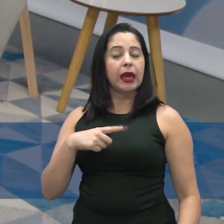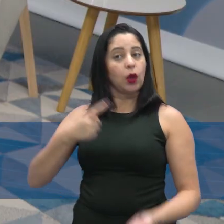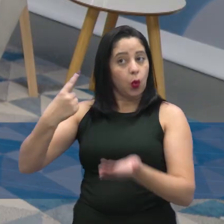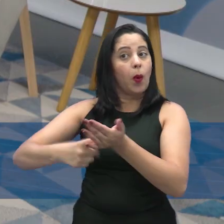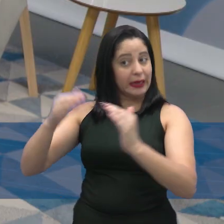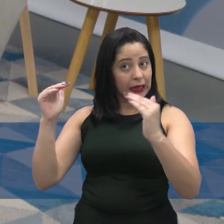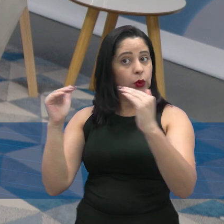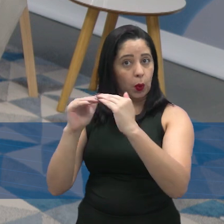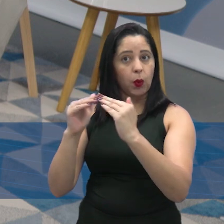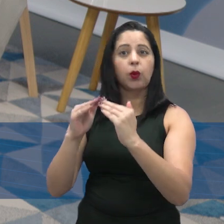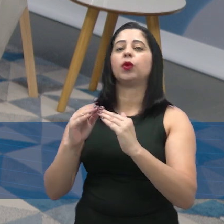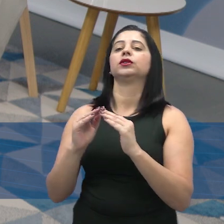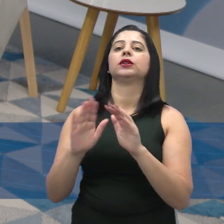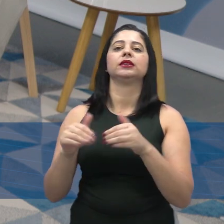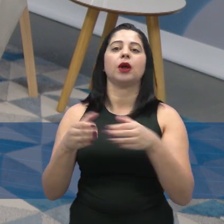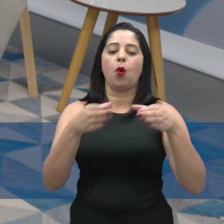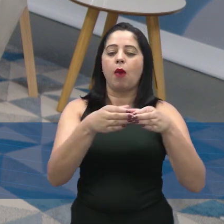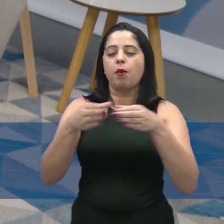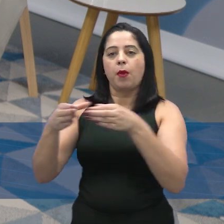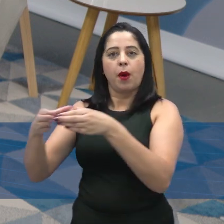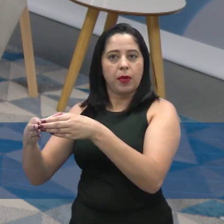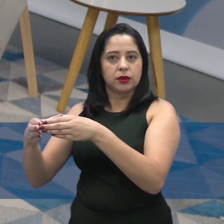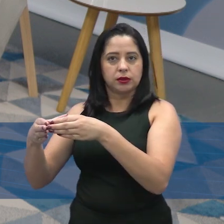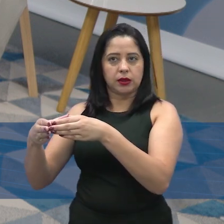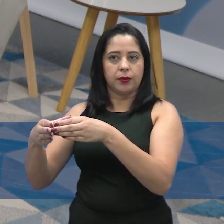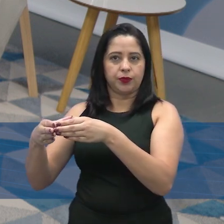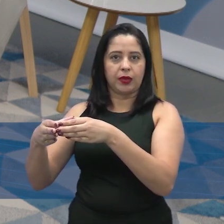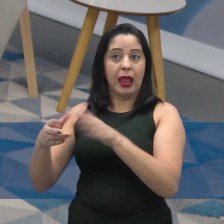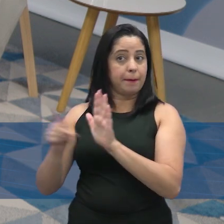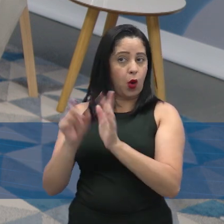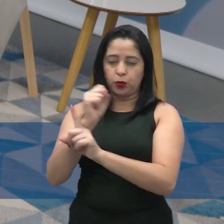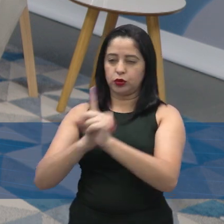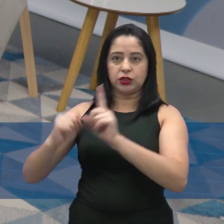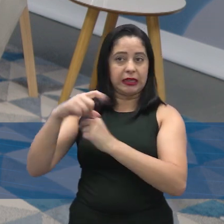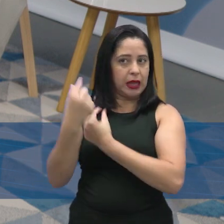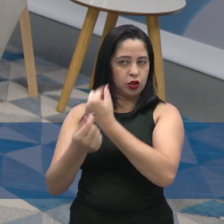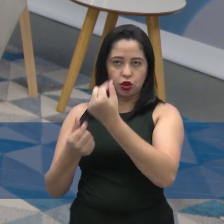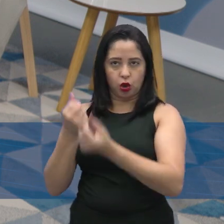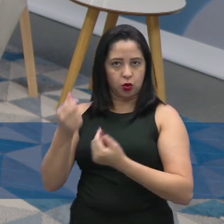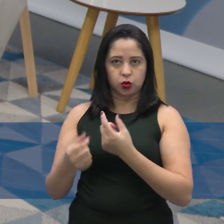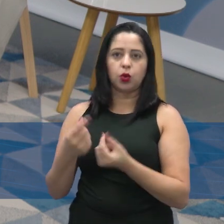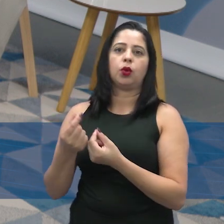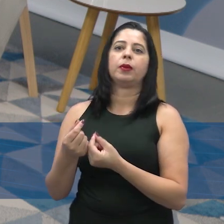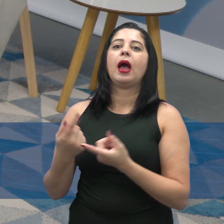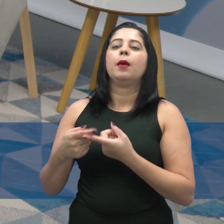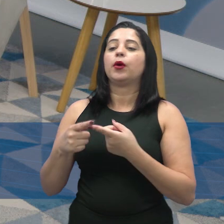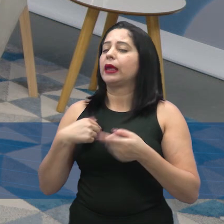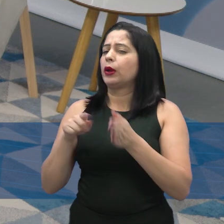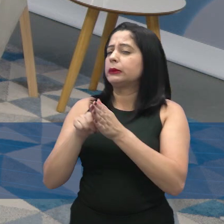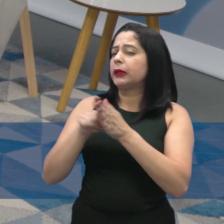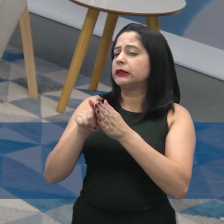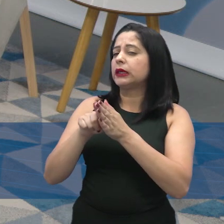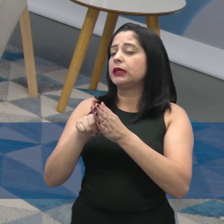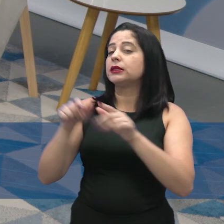né? A classificação que nós usamos para a classe média é um conceito socioeconômico, né? Do ponto de vista da participação social do indivíduo